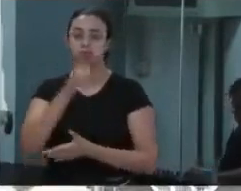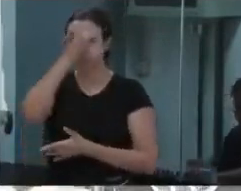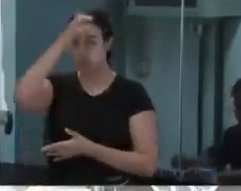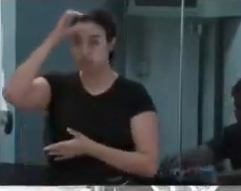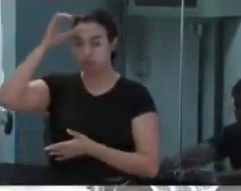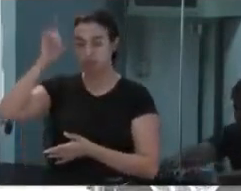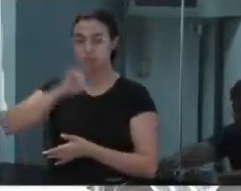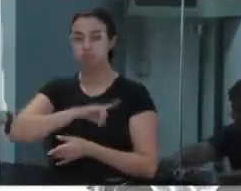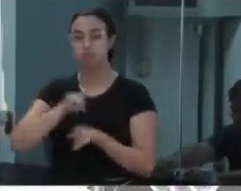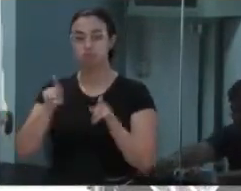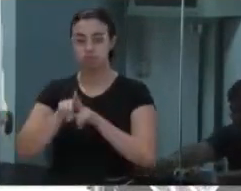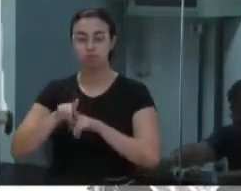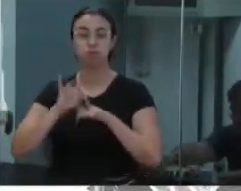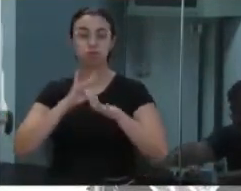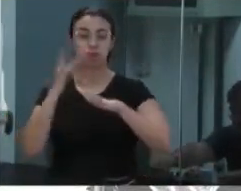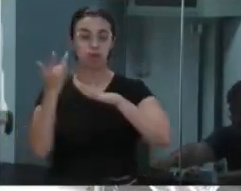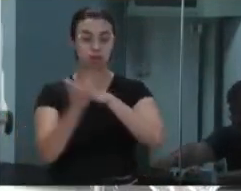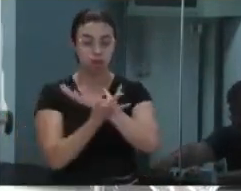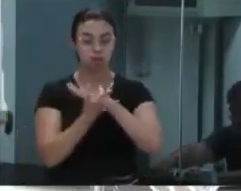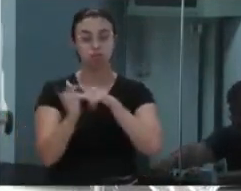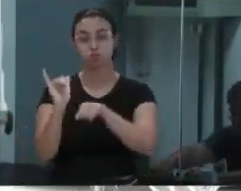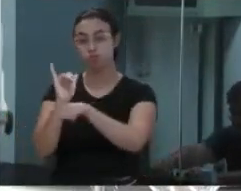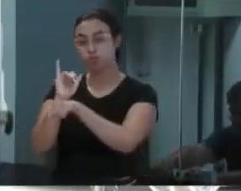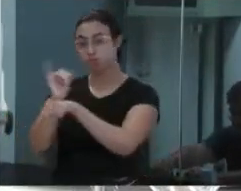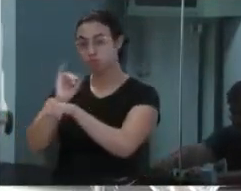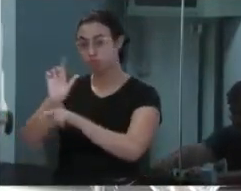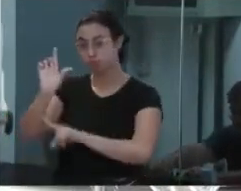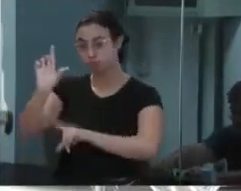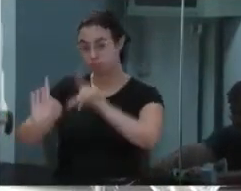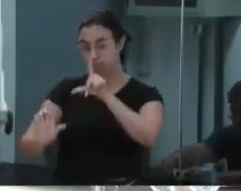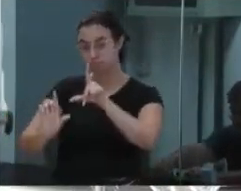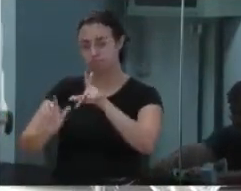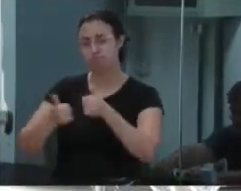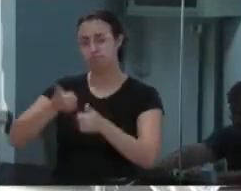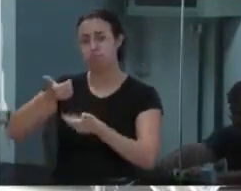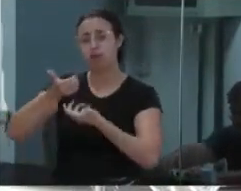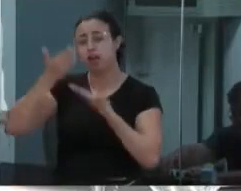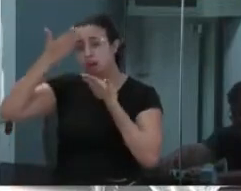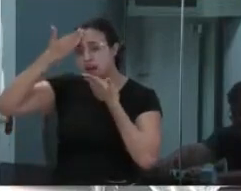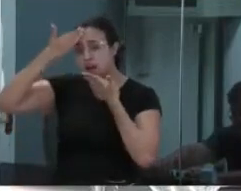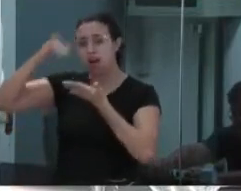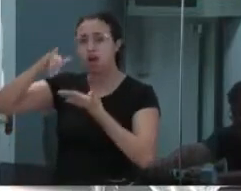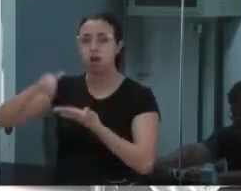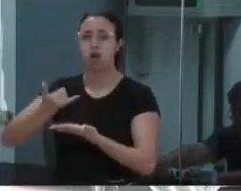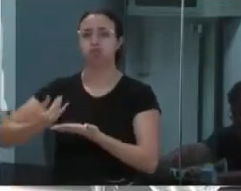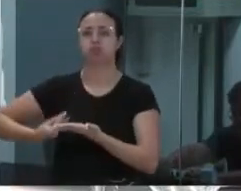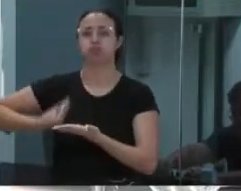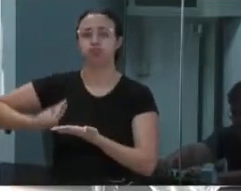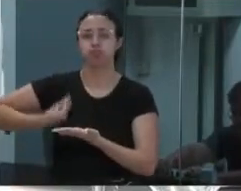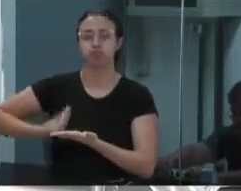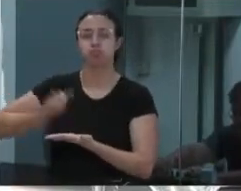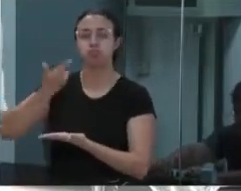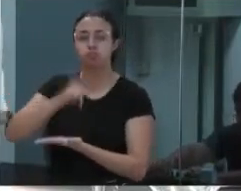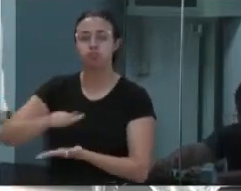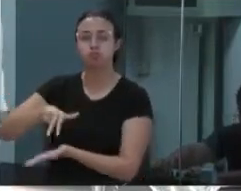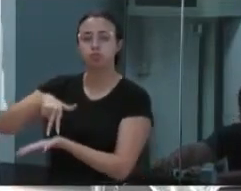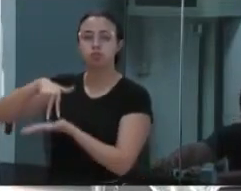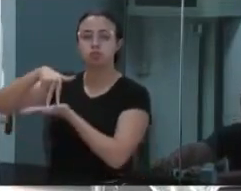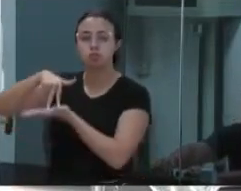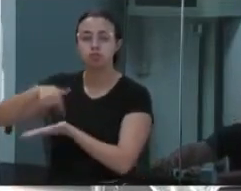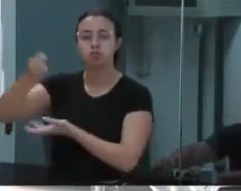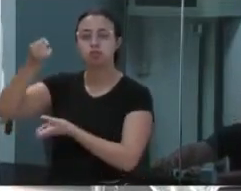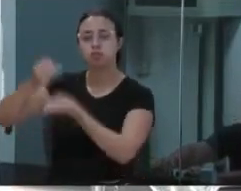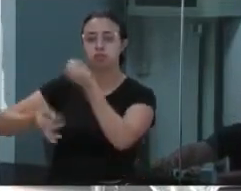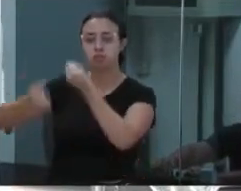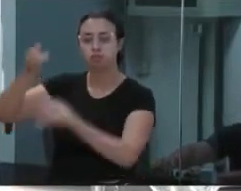nos acompanham aí através das redes sociais. Primeiramente, queria agradecer a oportunidade, mais uma vez, né, de trazer aqui à casa